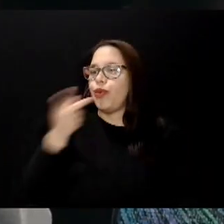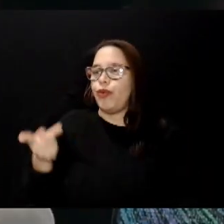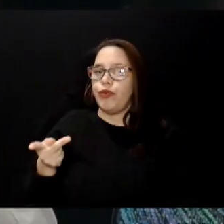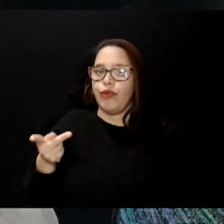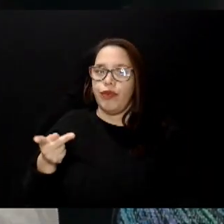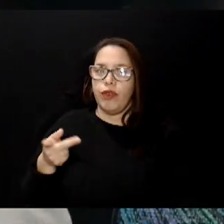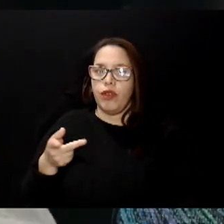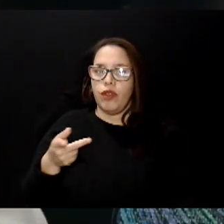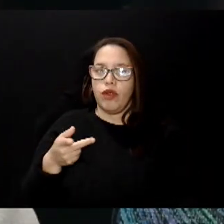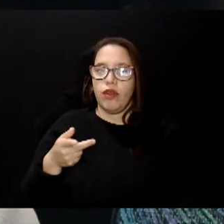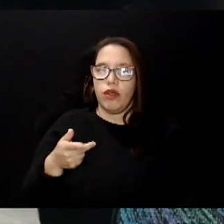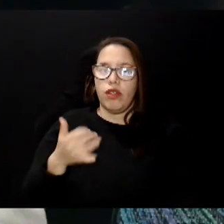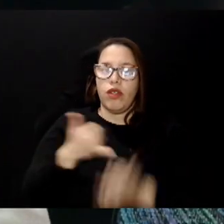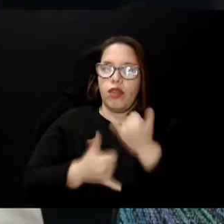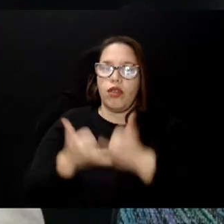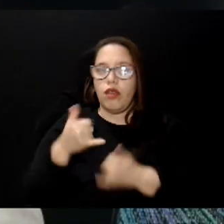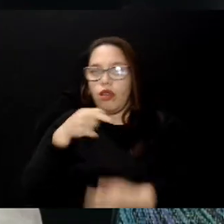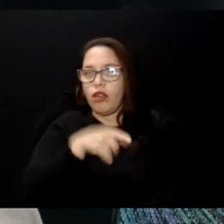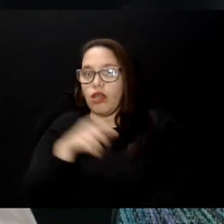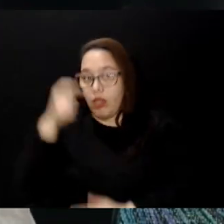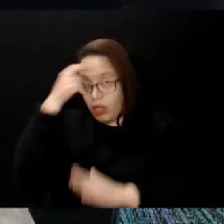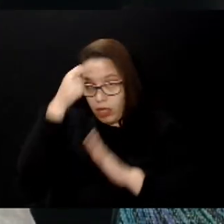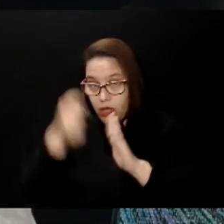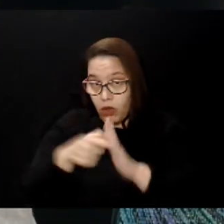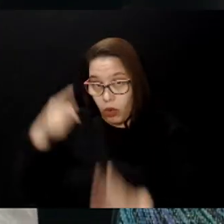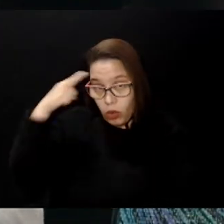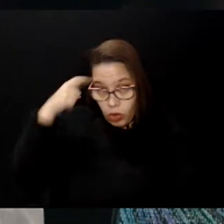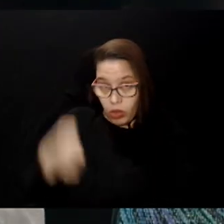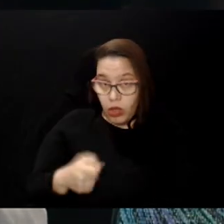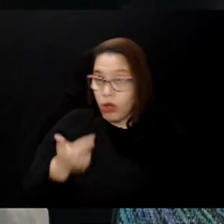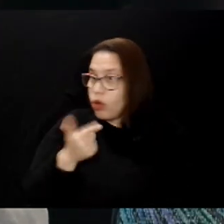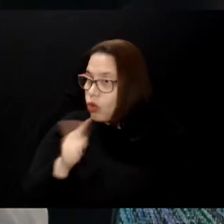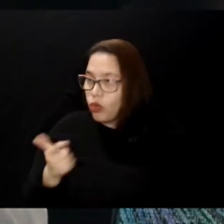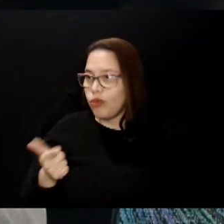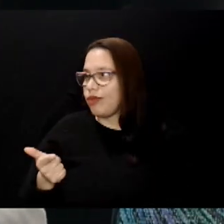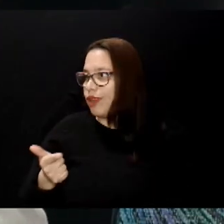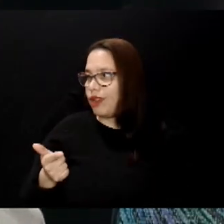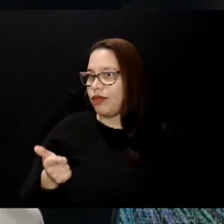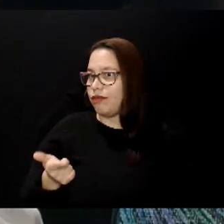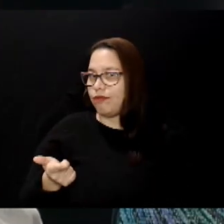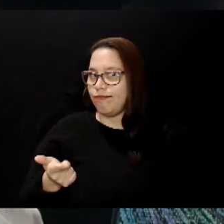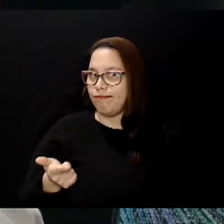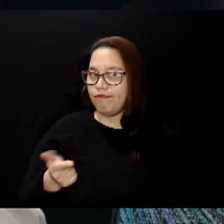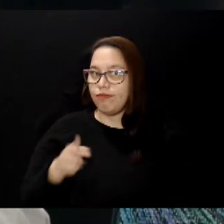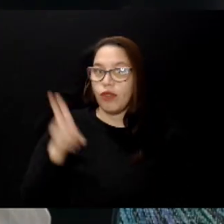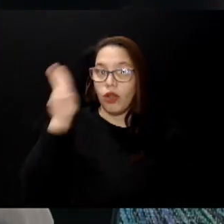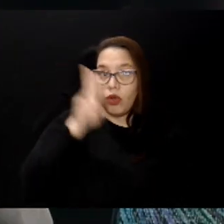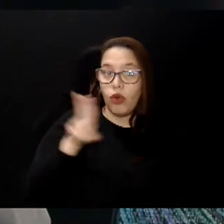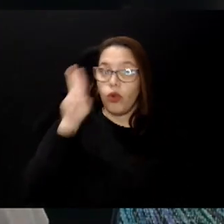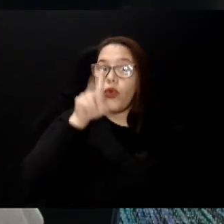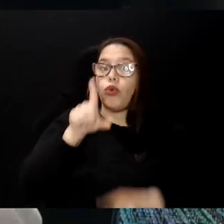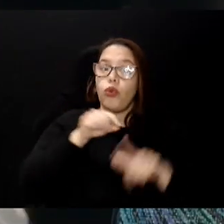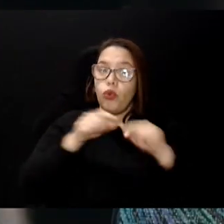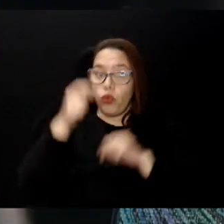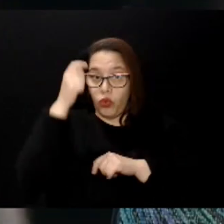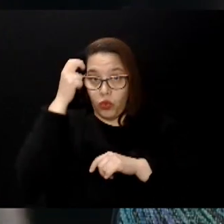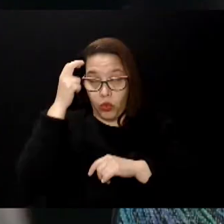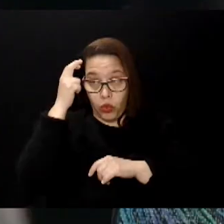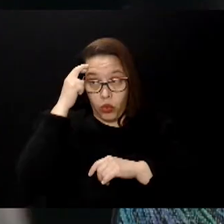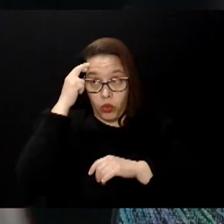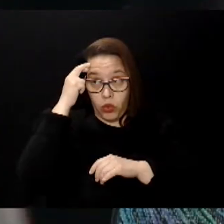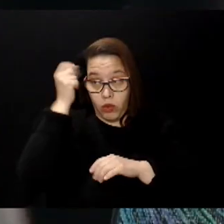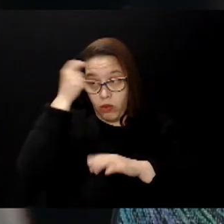comigo, briga com a IA, foi ela que decidiu. Não existe isso. Sim. Então, use as ferramentas de inteligência artificial como um